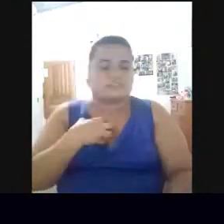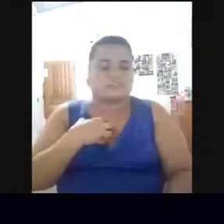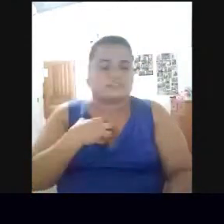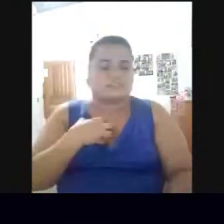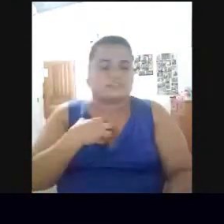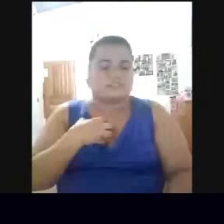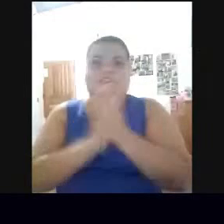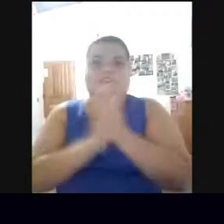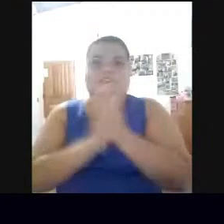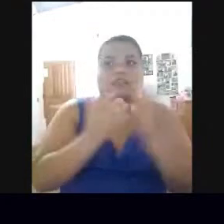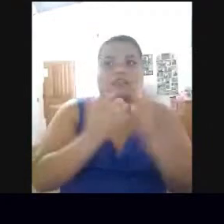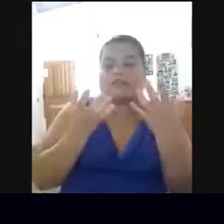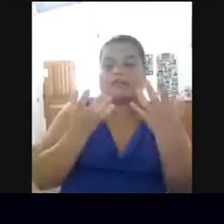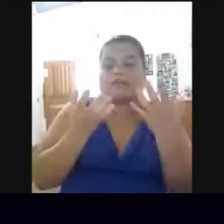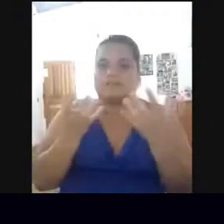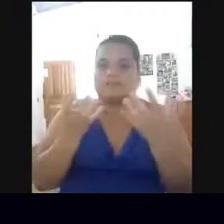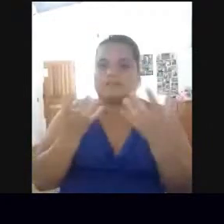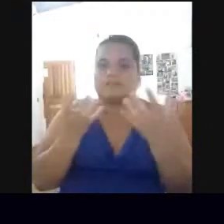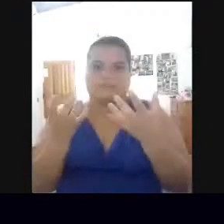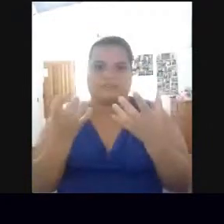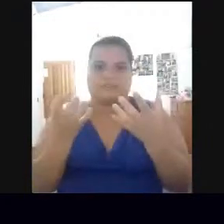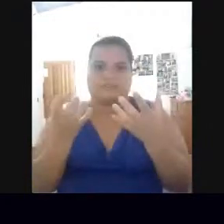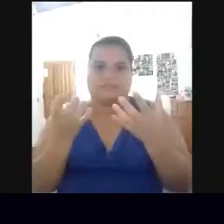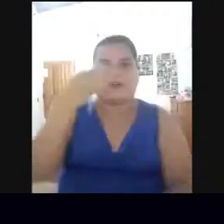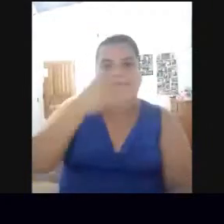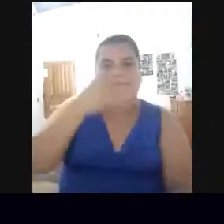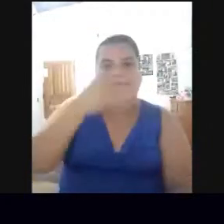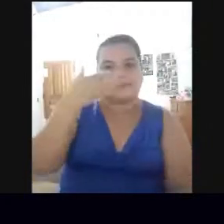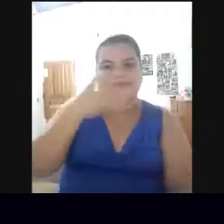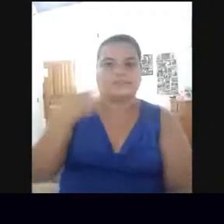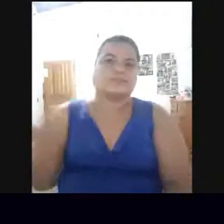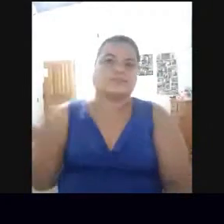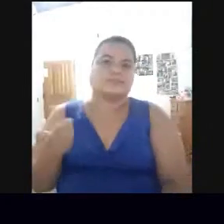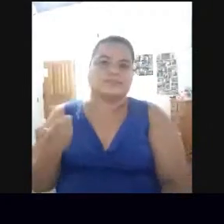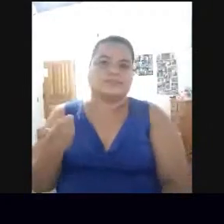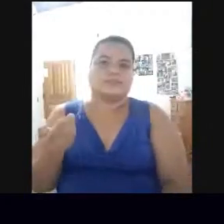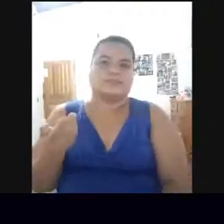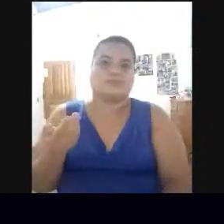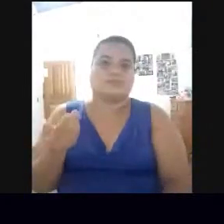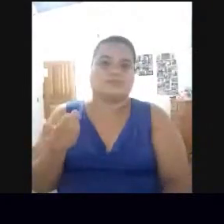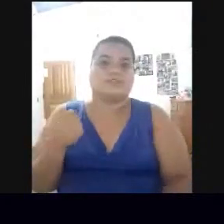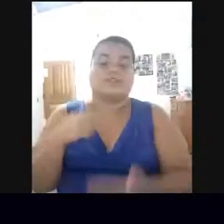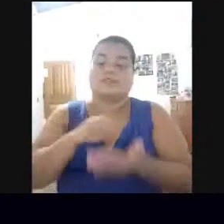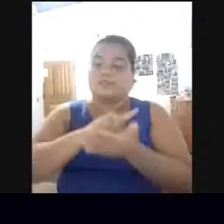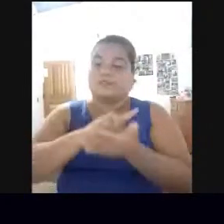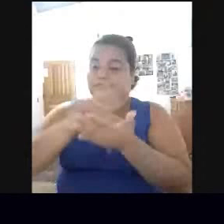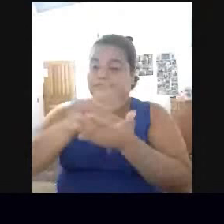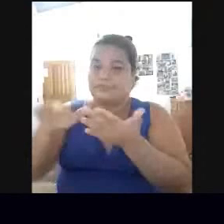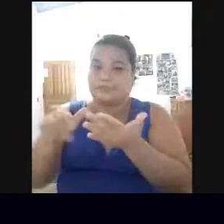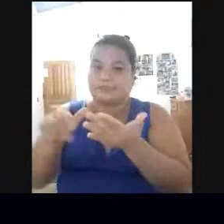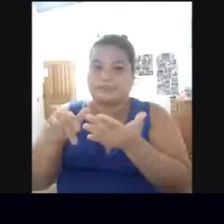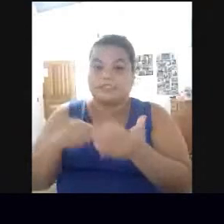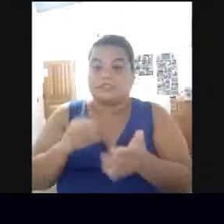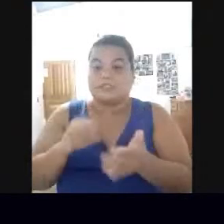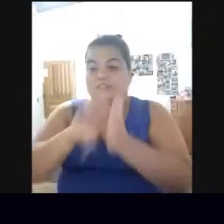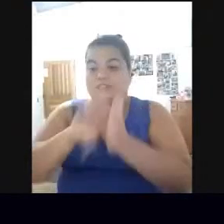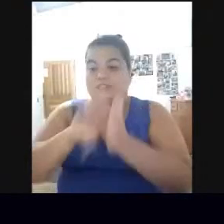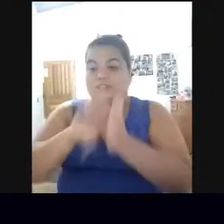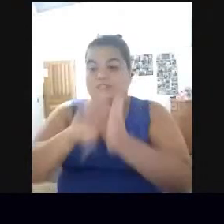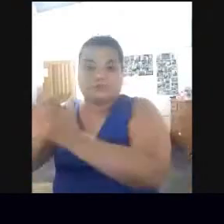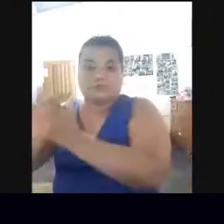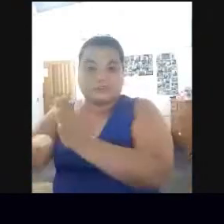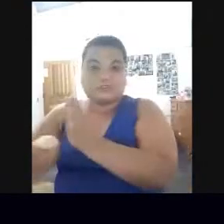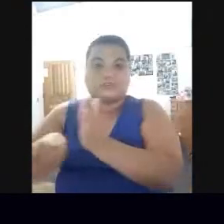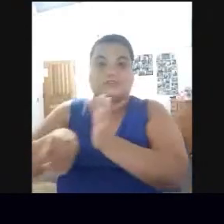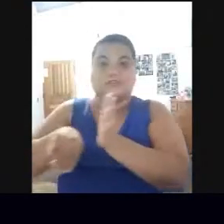muito açúcar, dieta onde tem aqueles compostos fenólicos, oxalatos, são dietas também que, quando a gente remove aquelas substâncias,